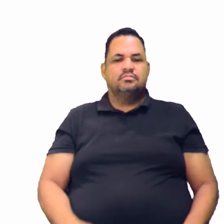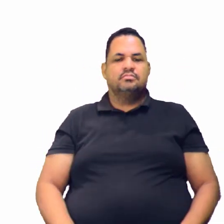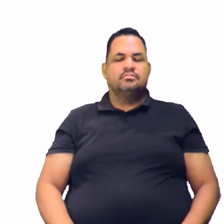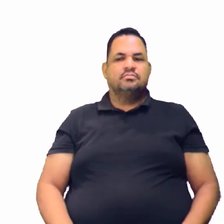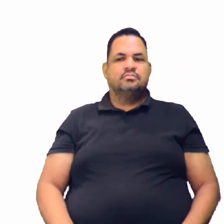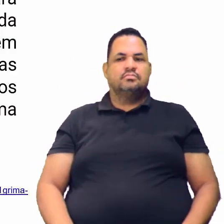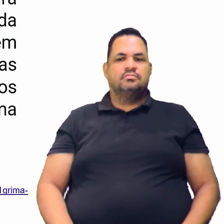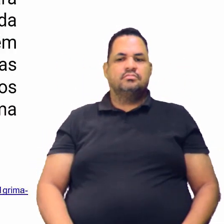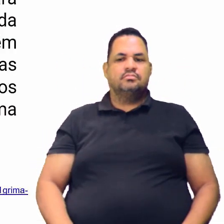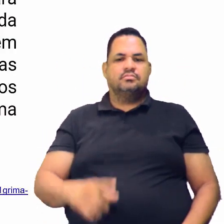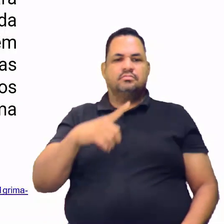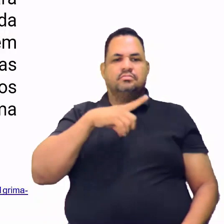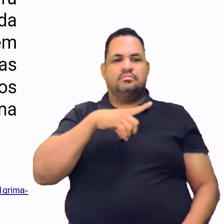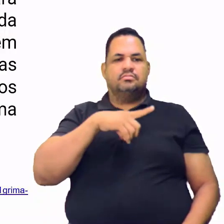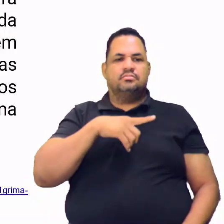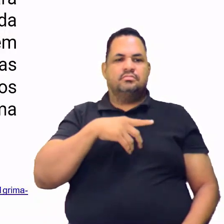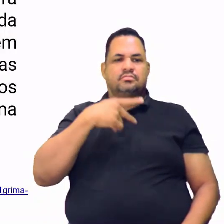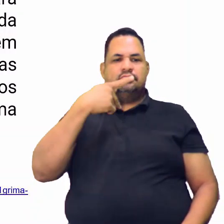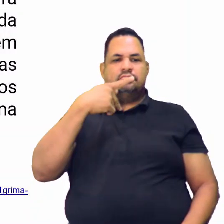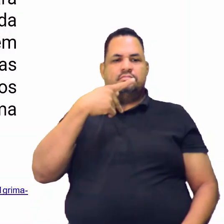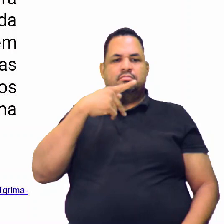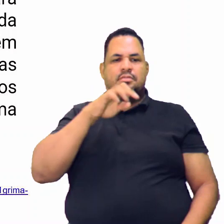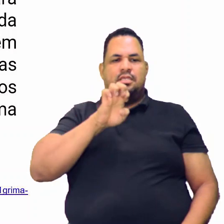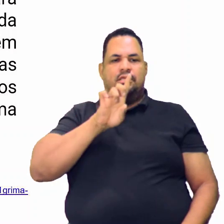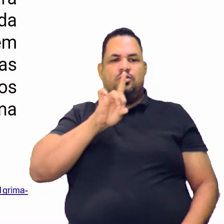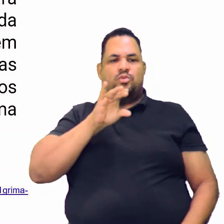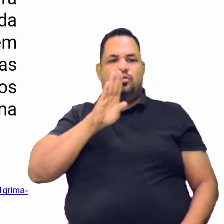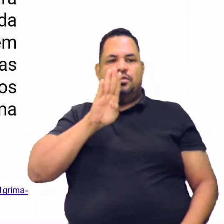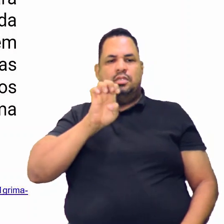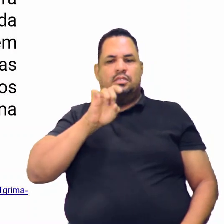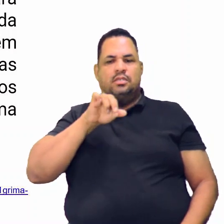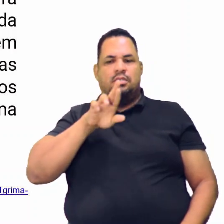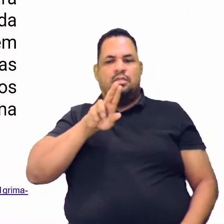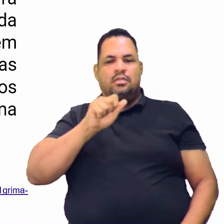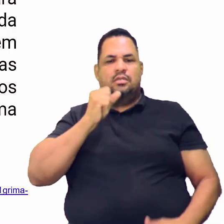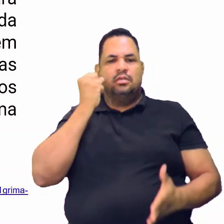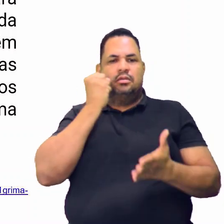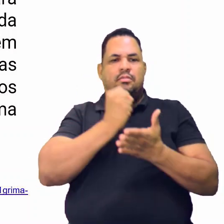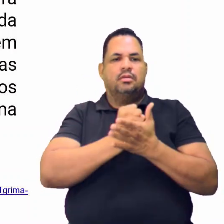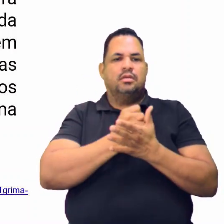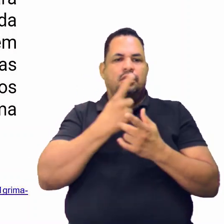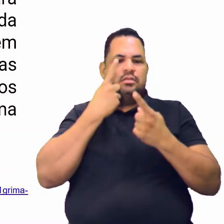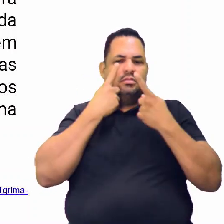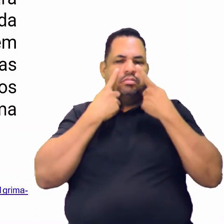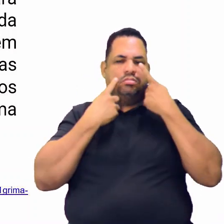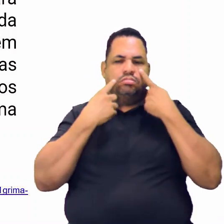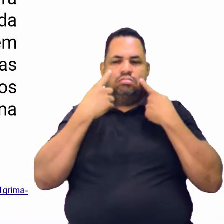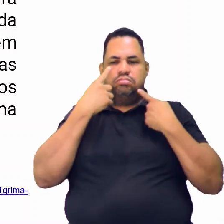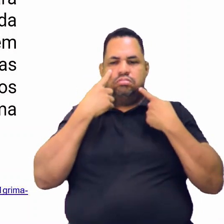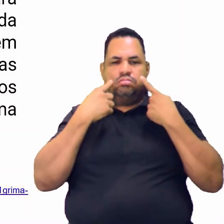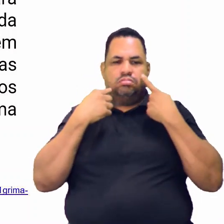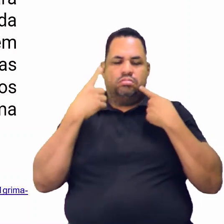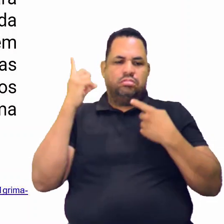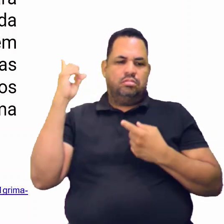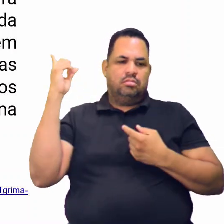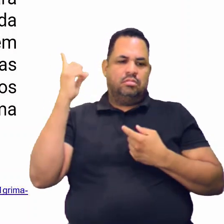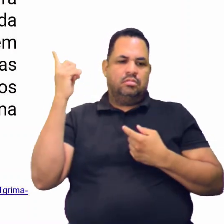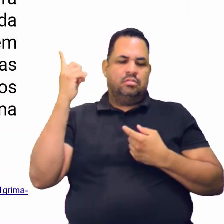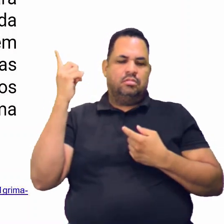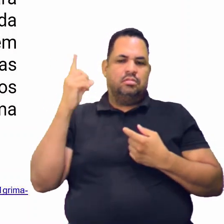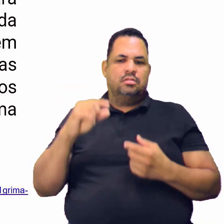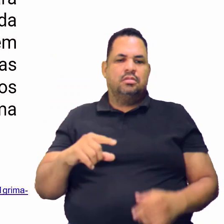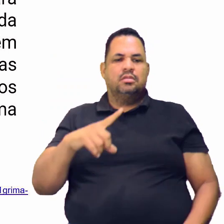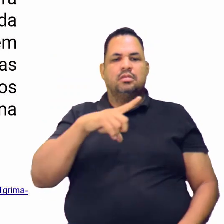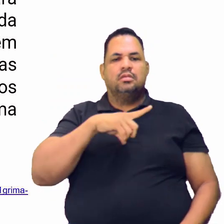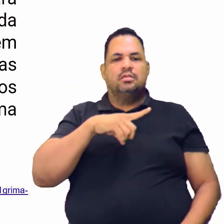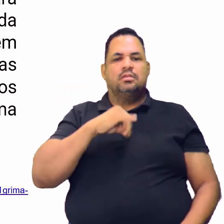unidade 2. Temos Pedro Bandeira com A Marca de uma Lágrima. É uma obra que conta